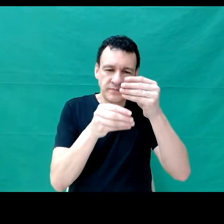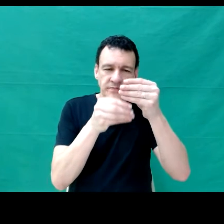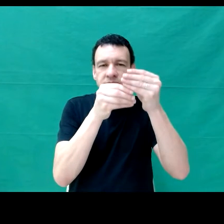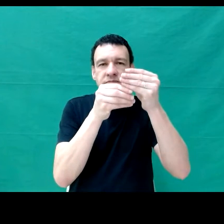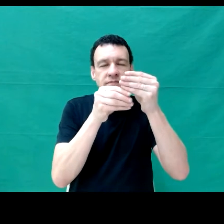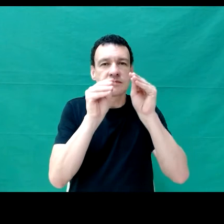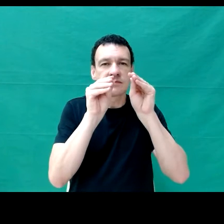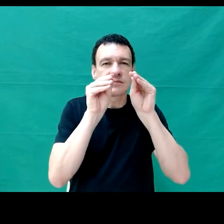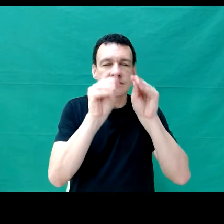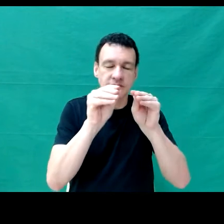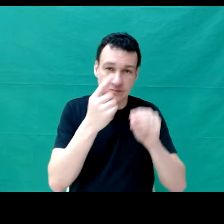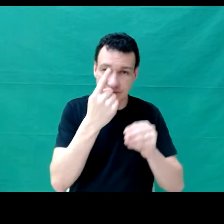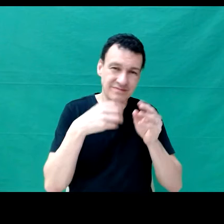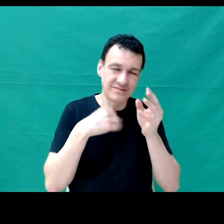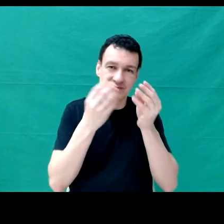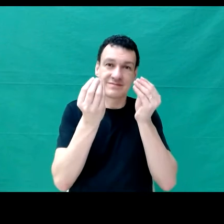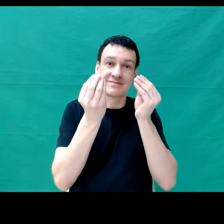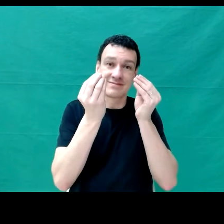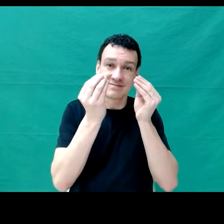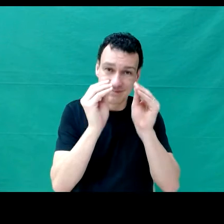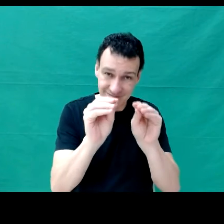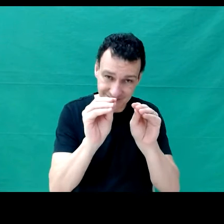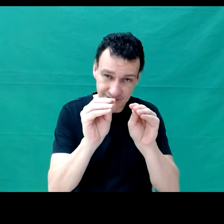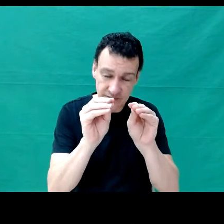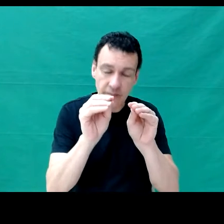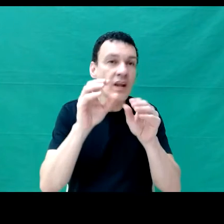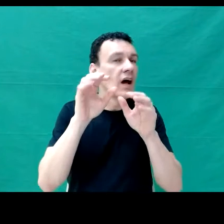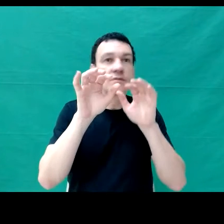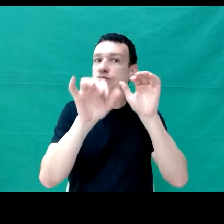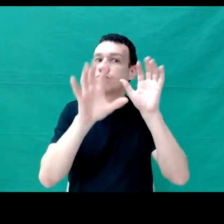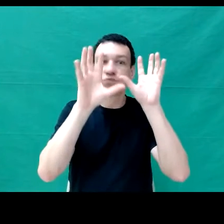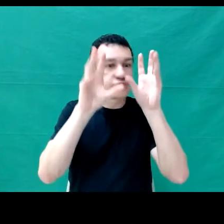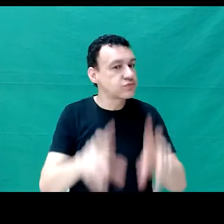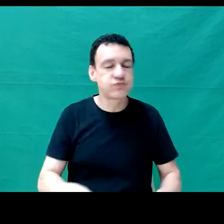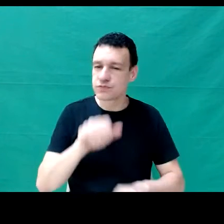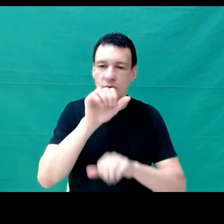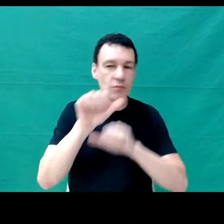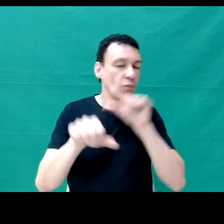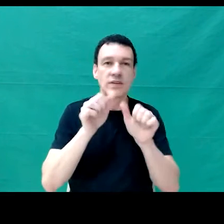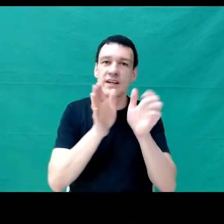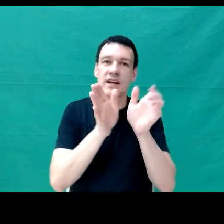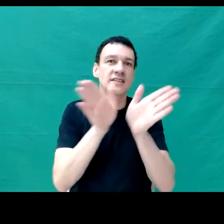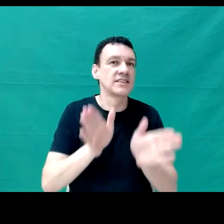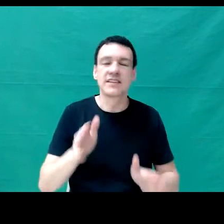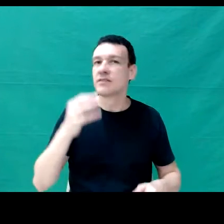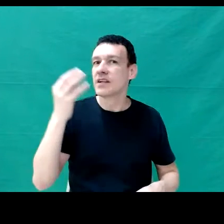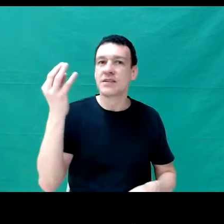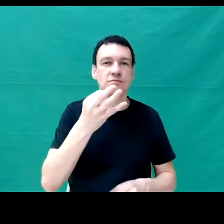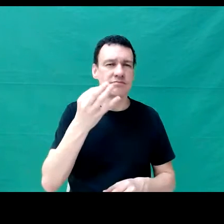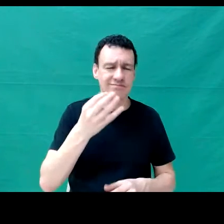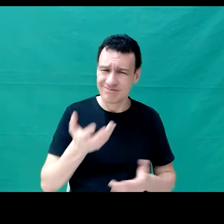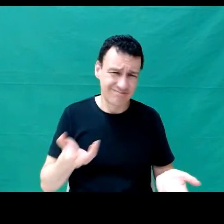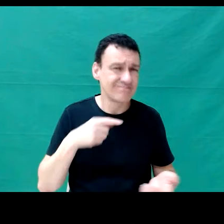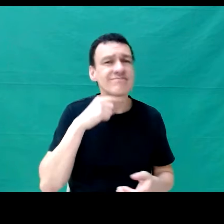você coloque na sua página web que resolva todos os seus problemas de acessibilidade, né. Então o teste manual